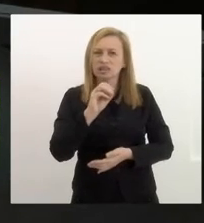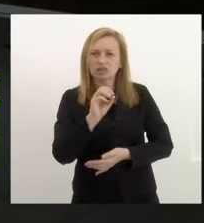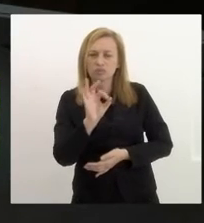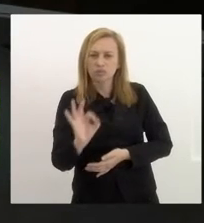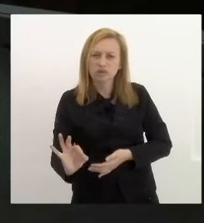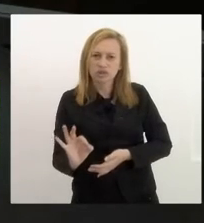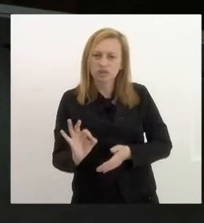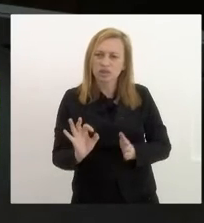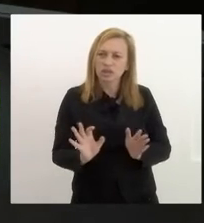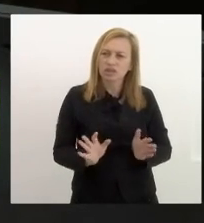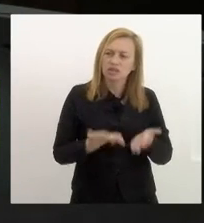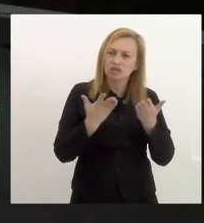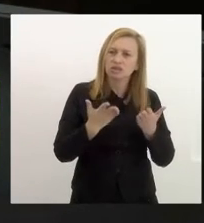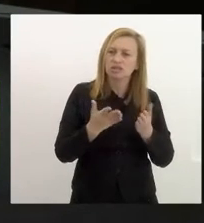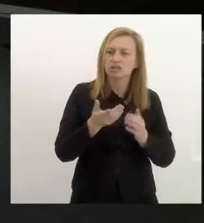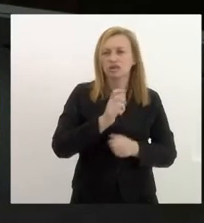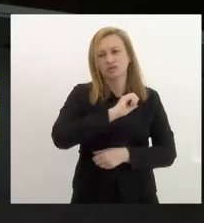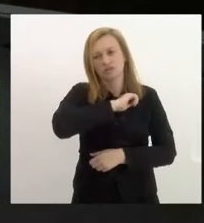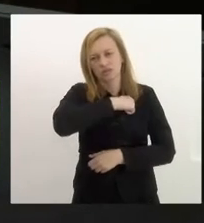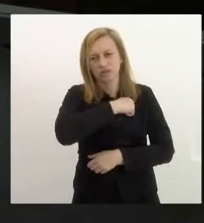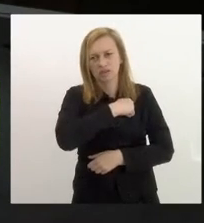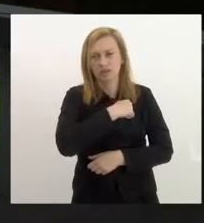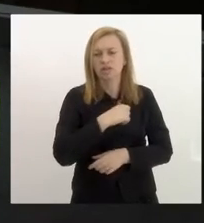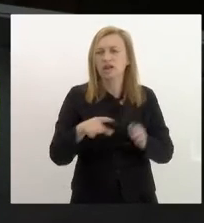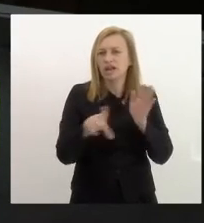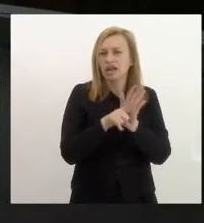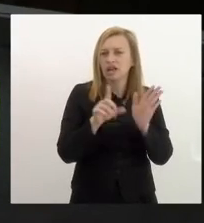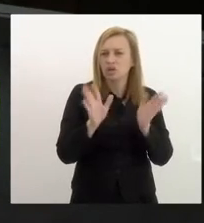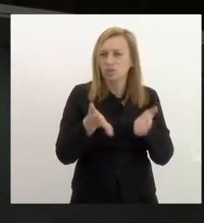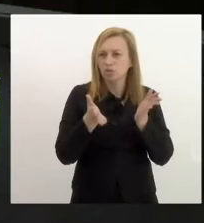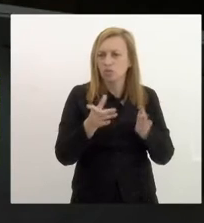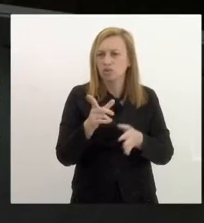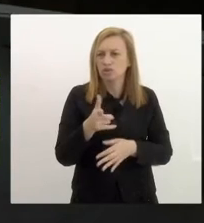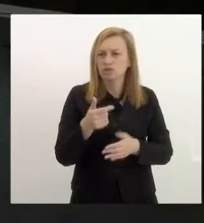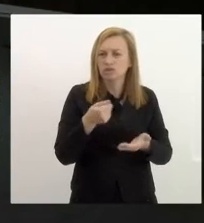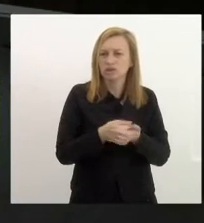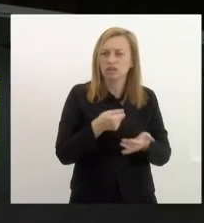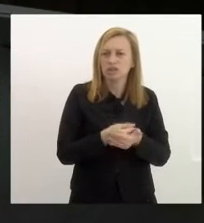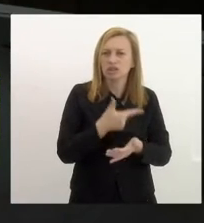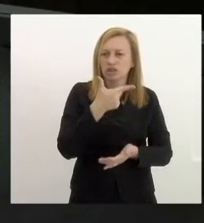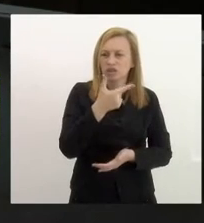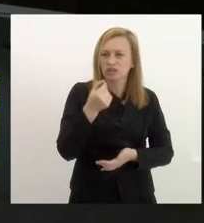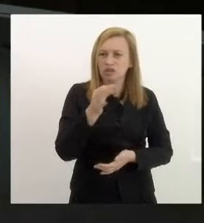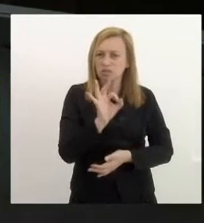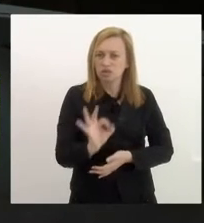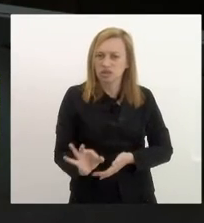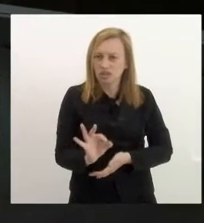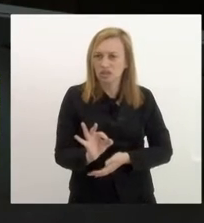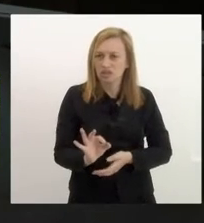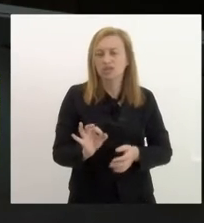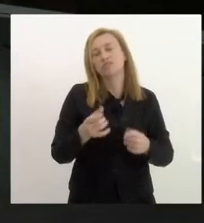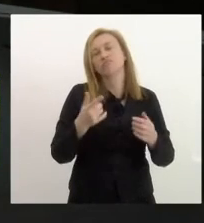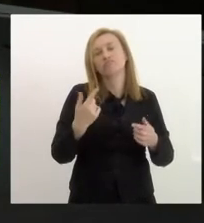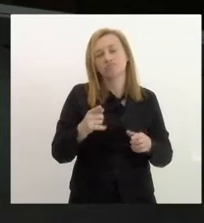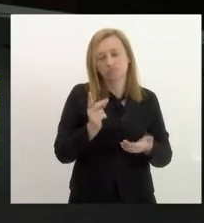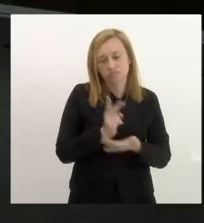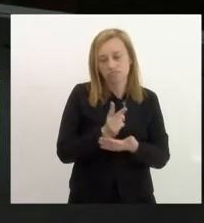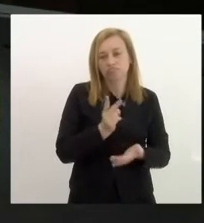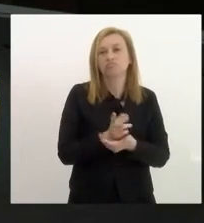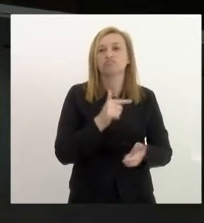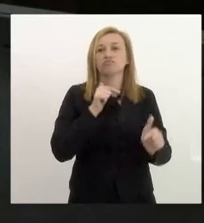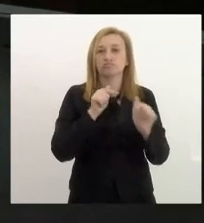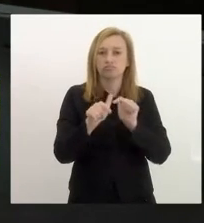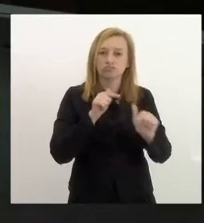dos incentivos e benefícios fiscais a lei hoje exige Vinte por cento embora a gente tenha trabalhado